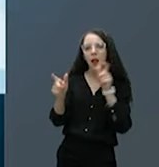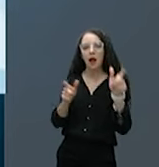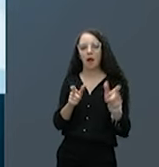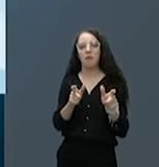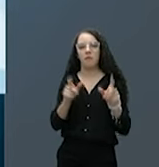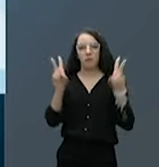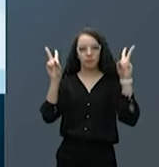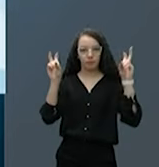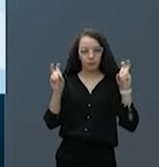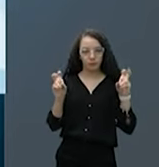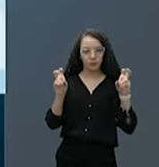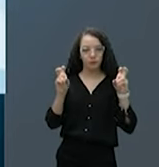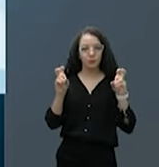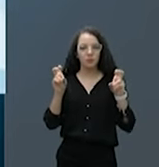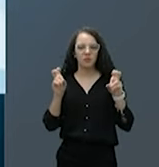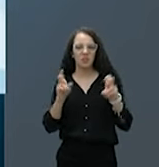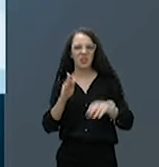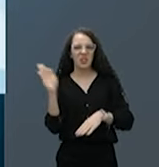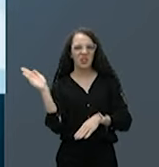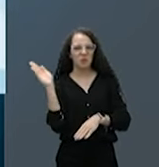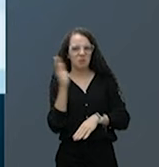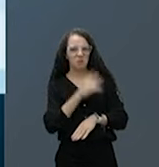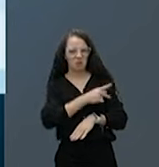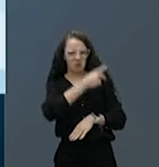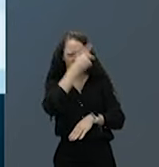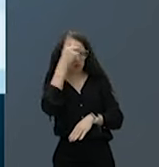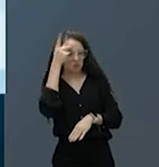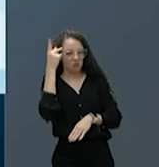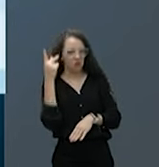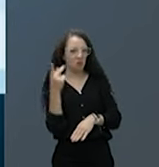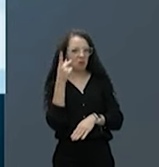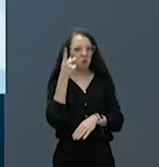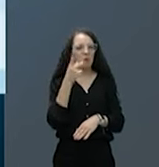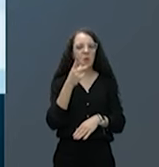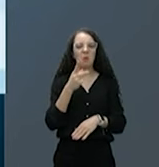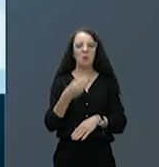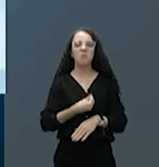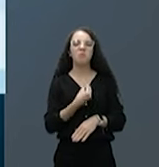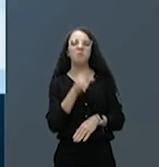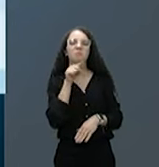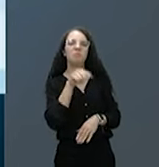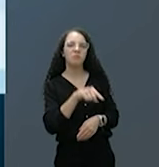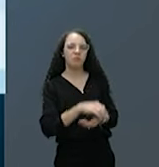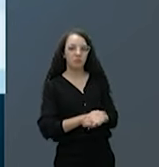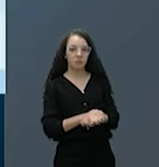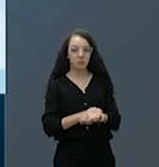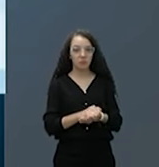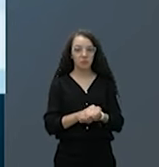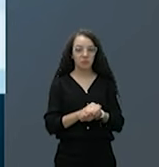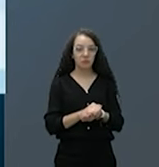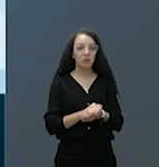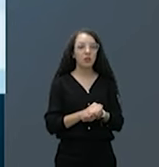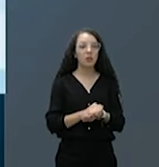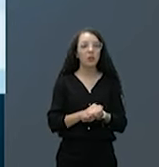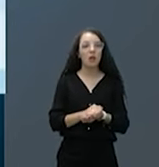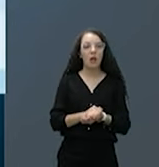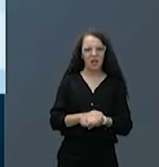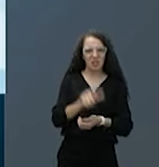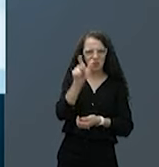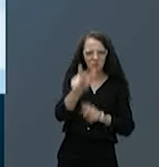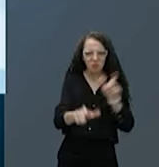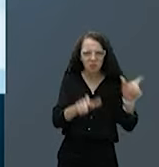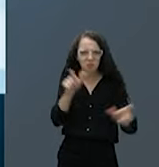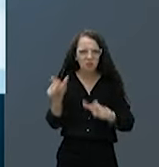aspas, o mau caráter do da Silva que está ali, fecho aspas e abro aspas. Essas pessoas aqui não